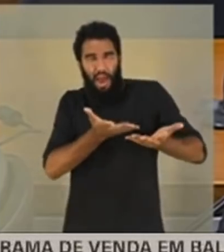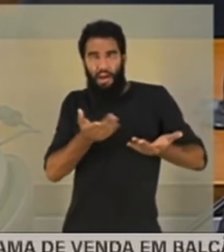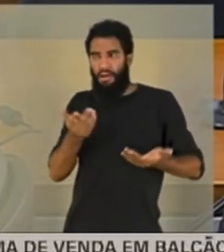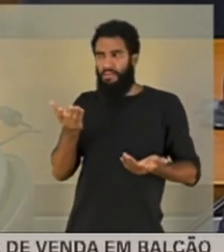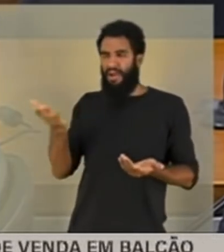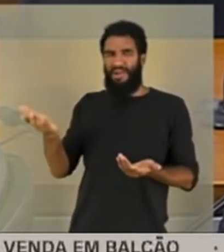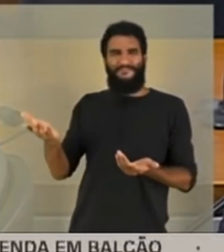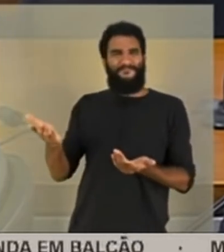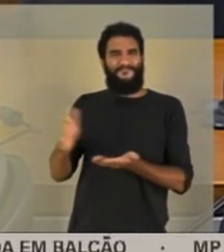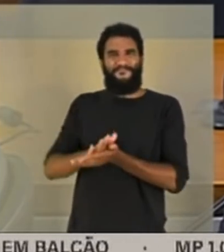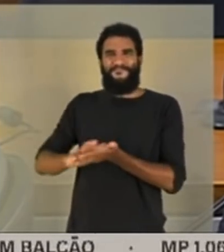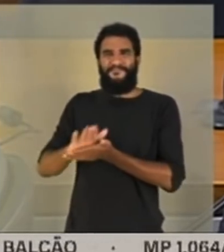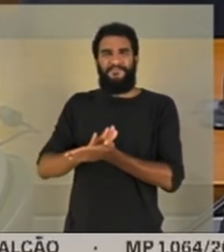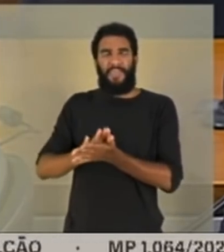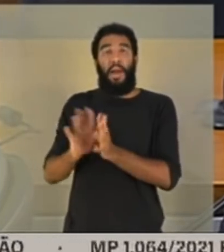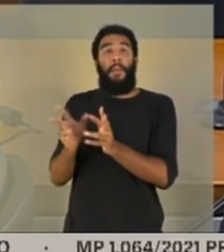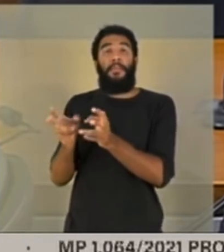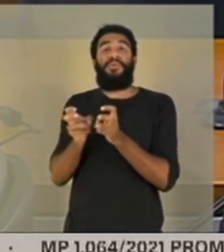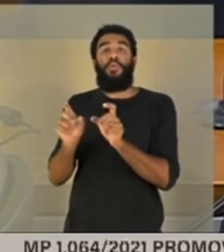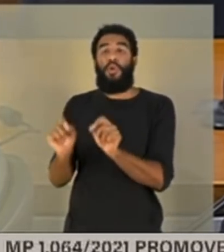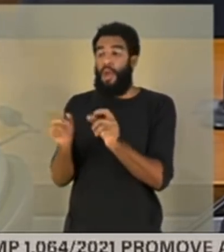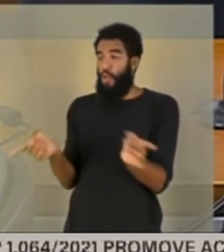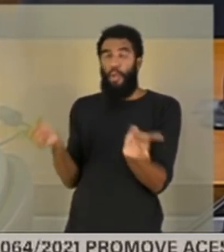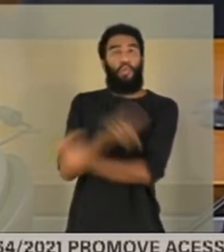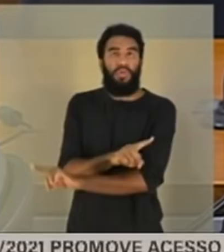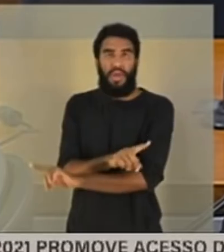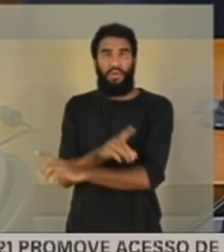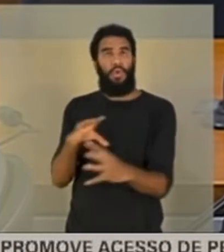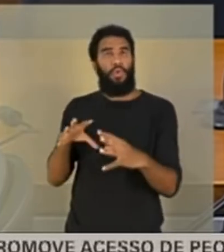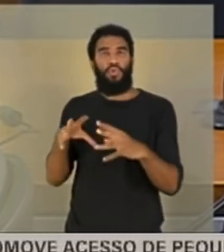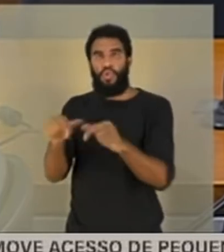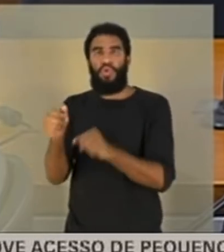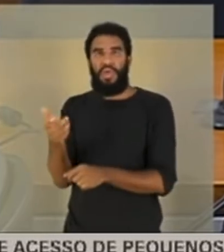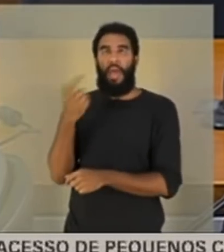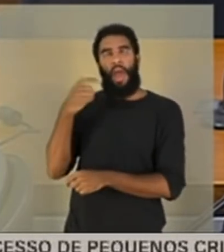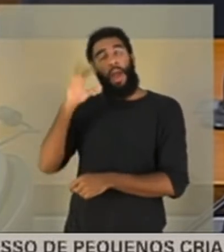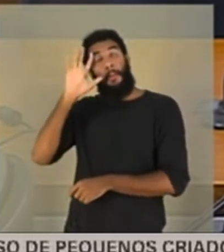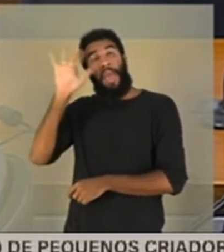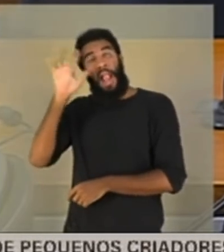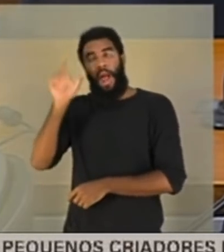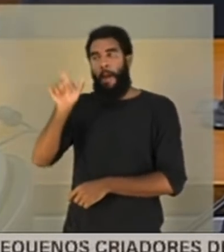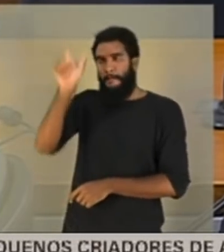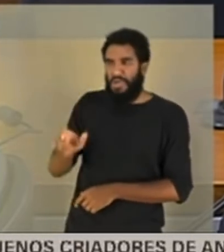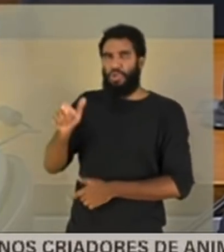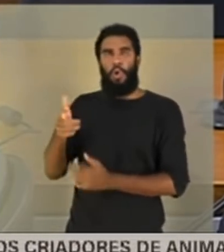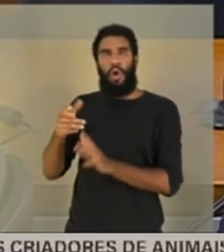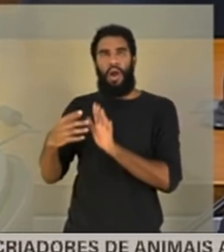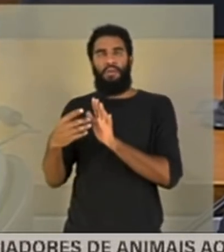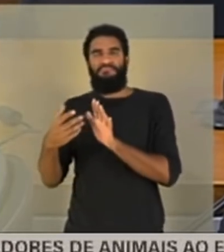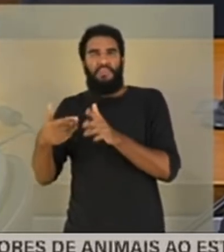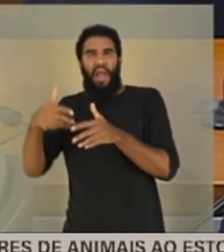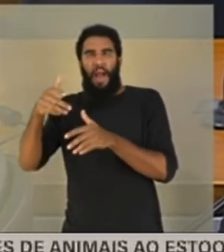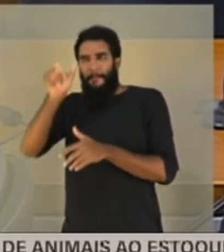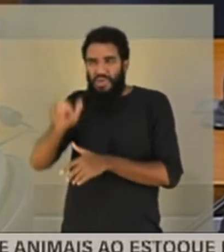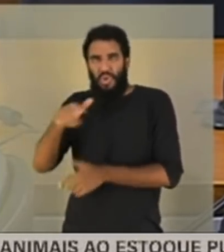que vimos foi a antítese de tudo o que se esperava de um presidente da República. Jamais o